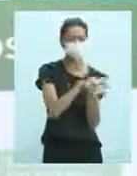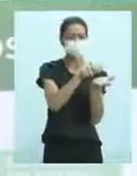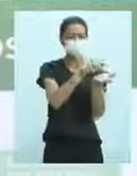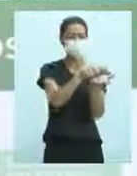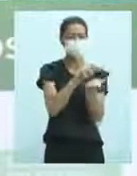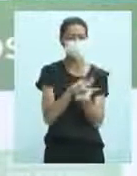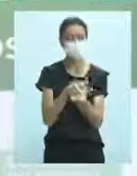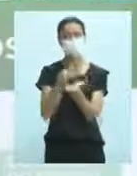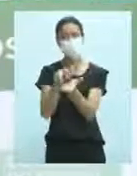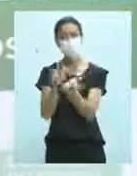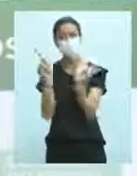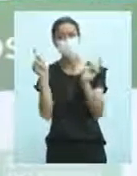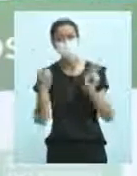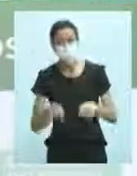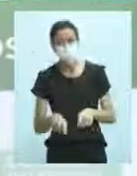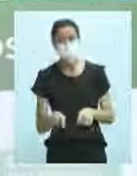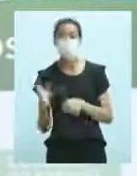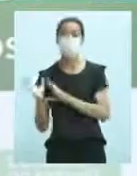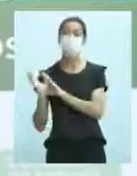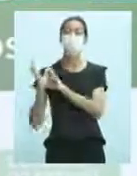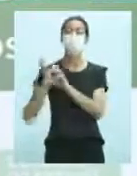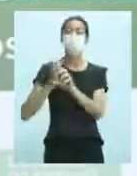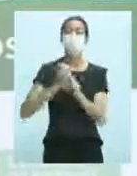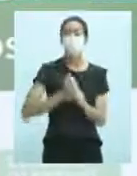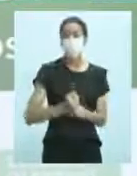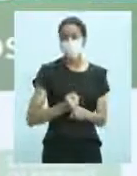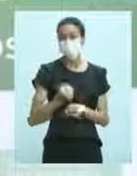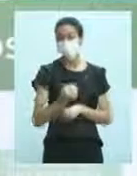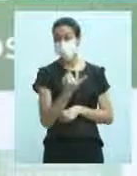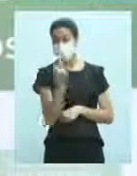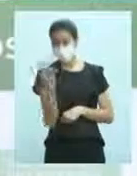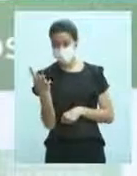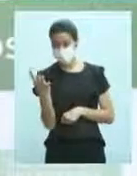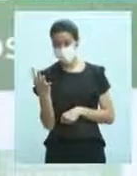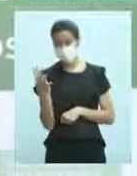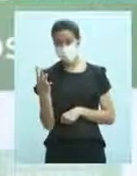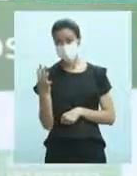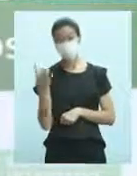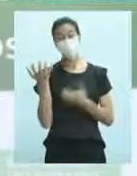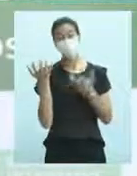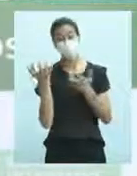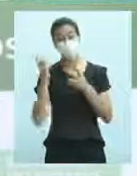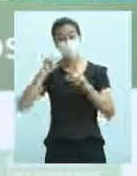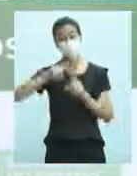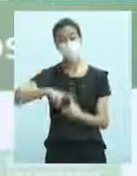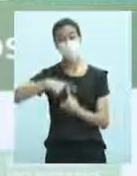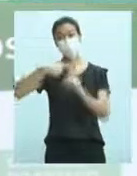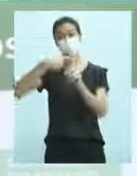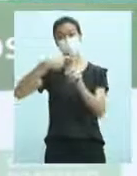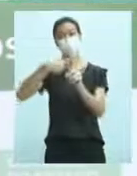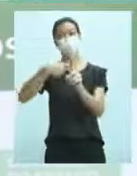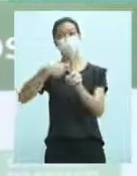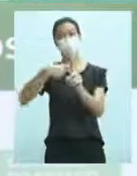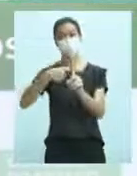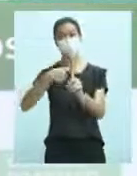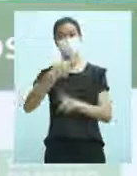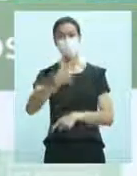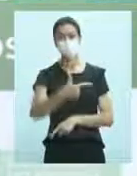leitos públicos eleitos privado nós queremos adicionar os queijos agregar